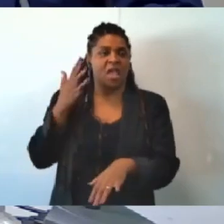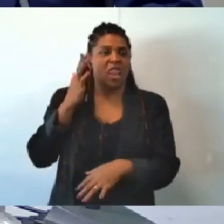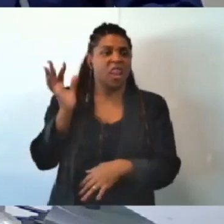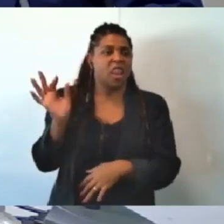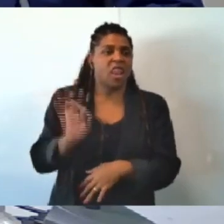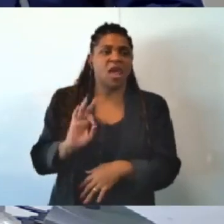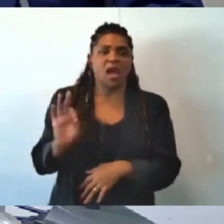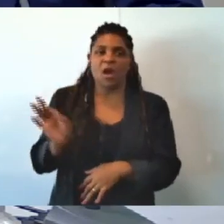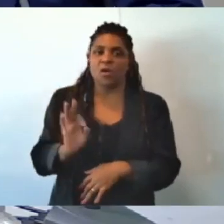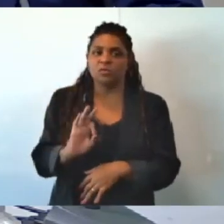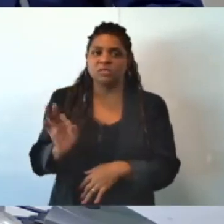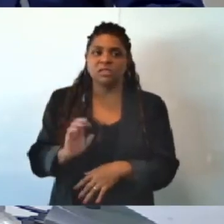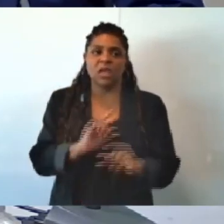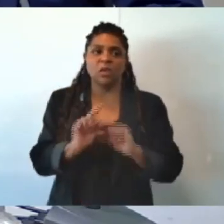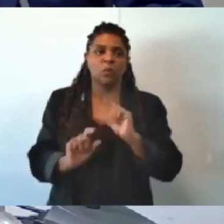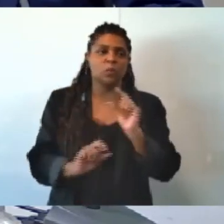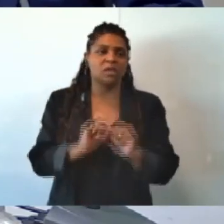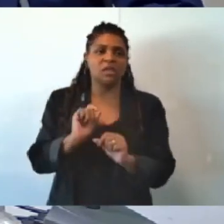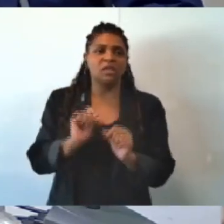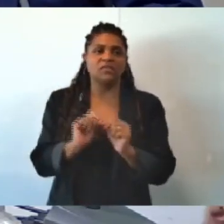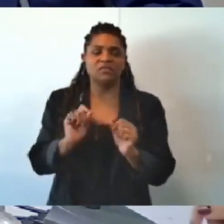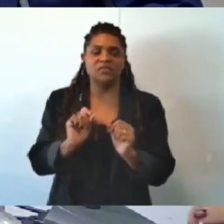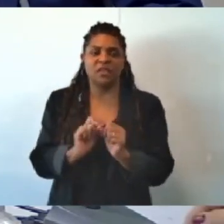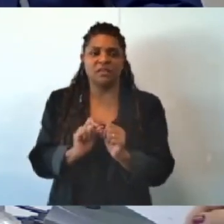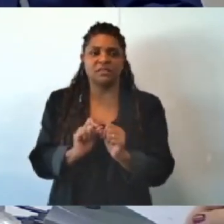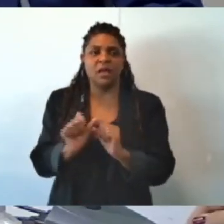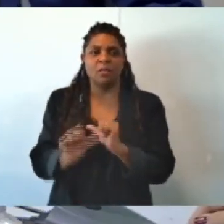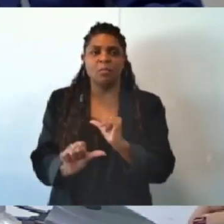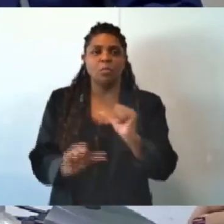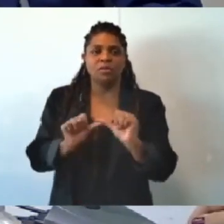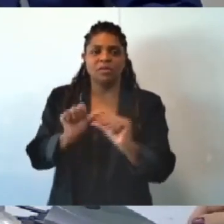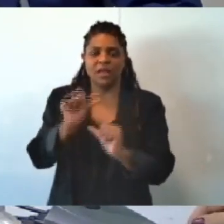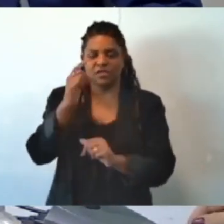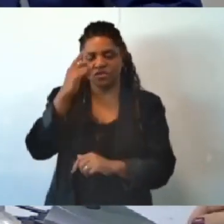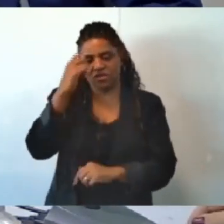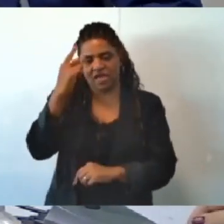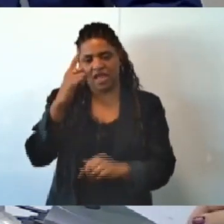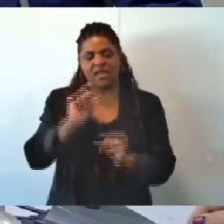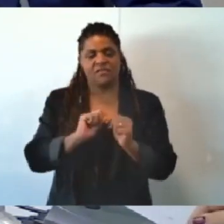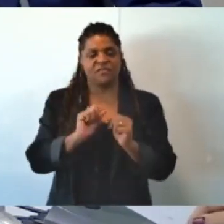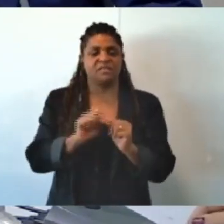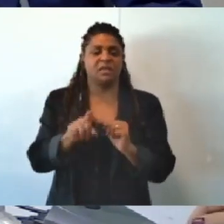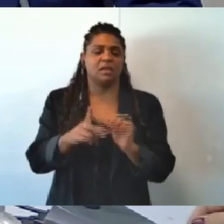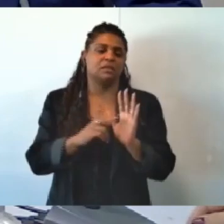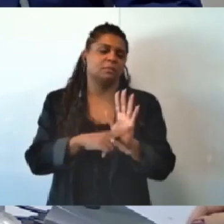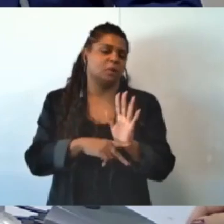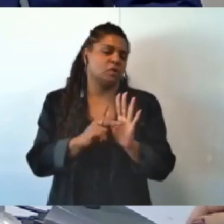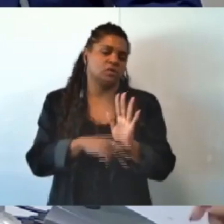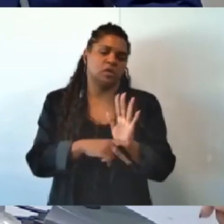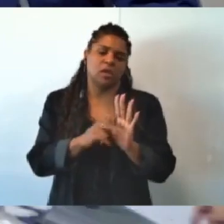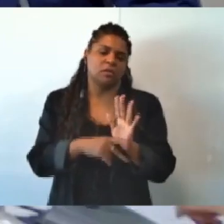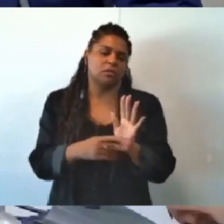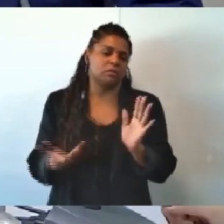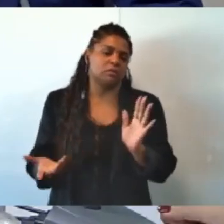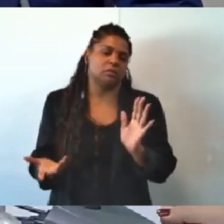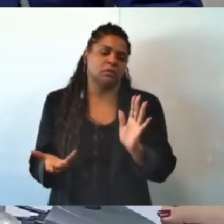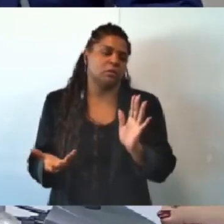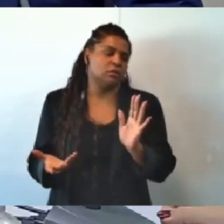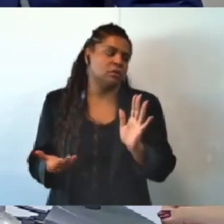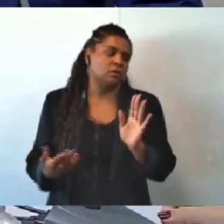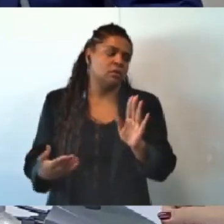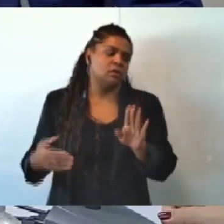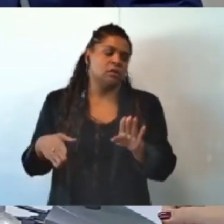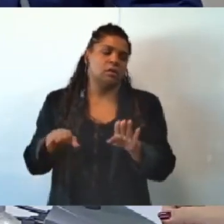levou a prefeitura de Belo Horizonte a fazer um projeto, né, onde fechava por